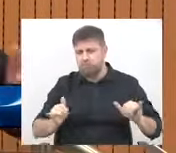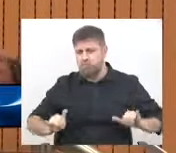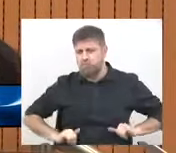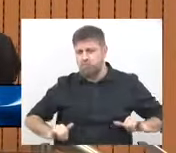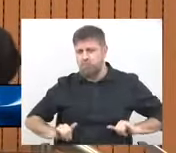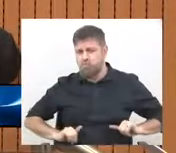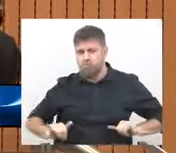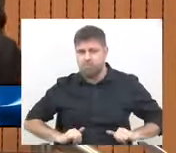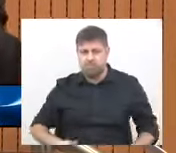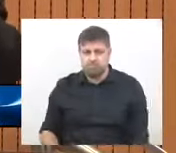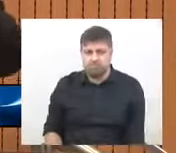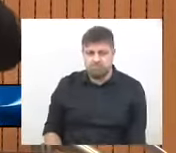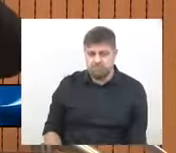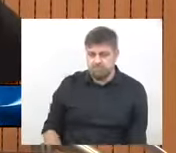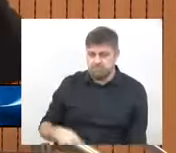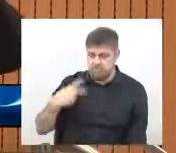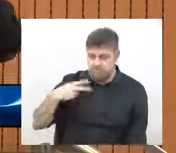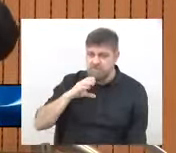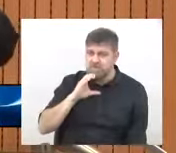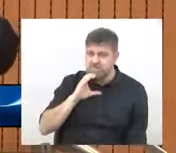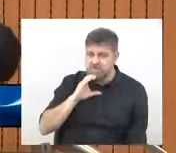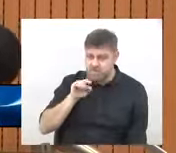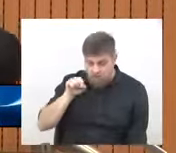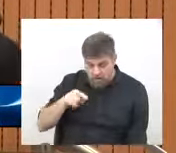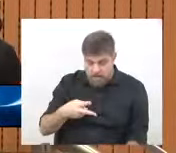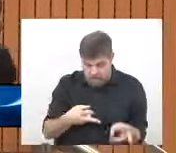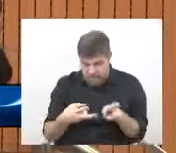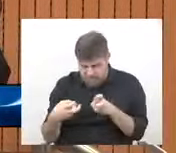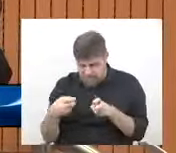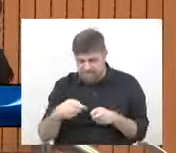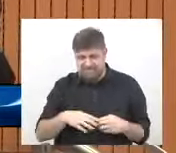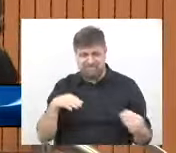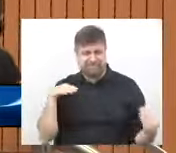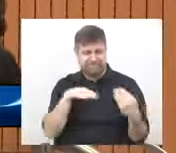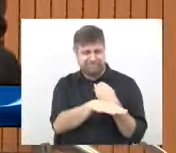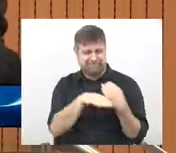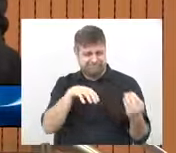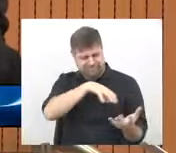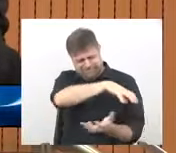Então, o vereador Carlão, inclusive, mora lá na região, ele está vendo o transtorno que está aquilo lá.